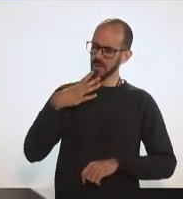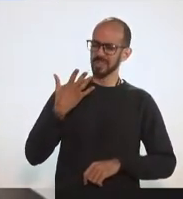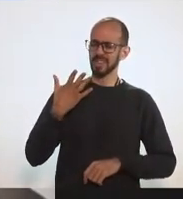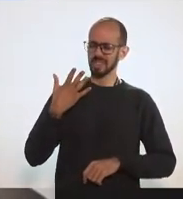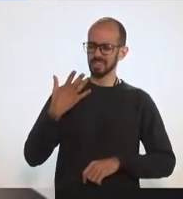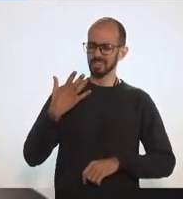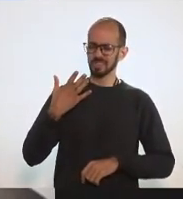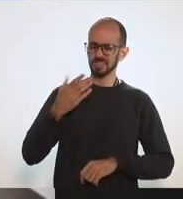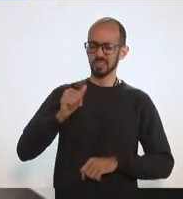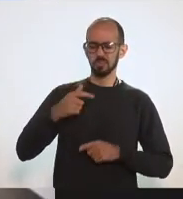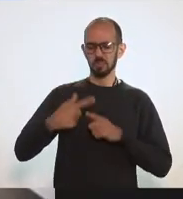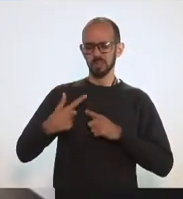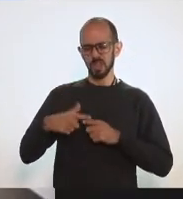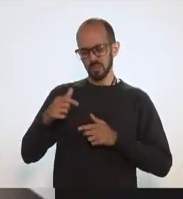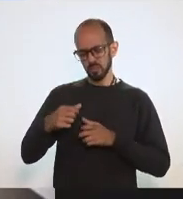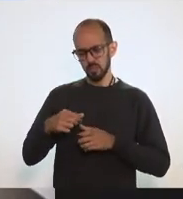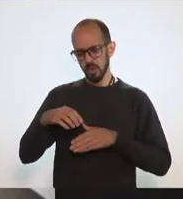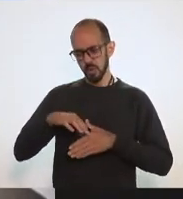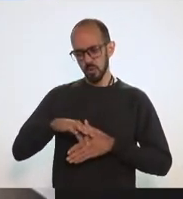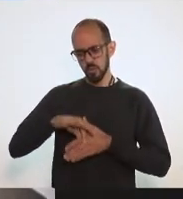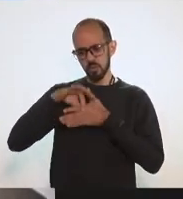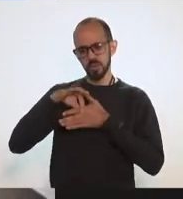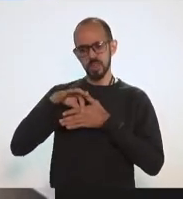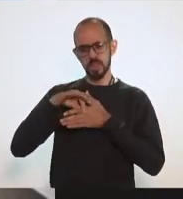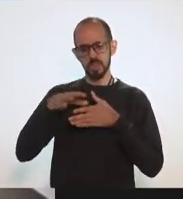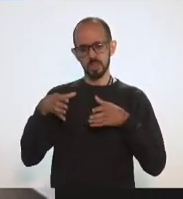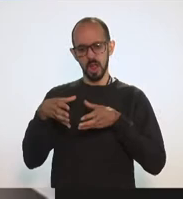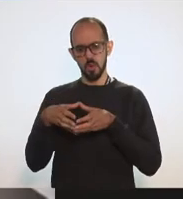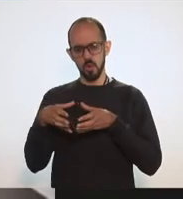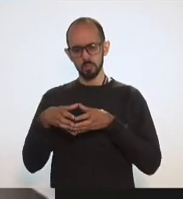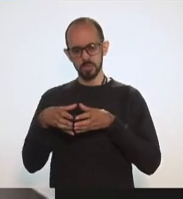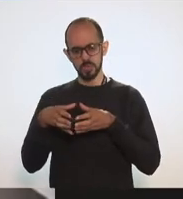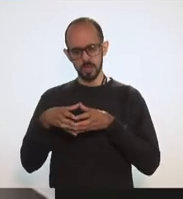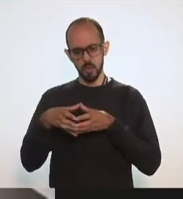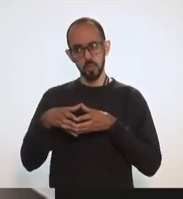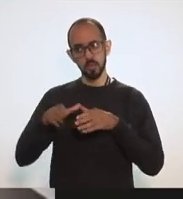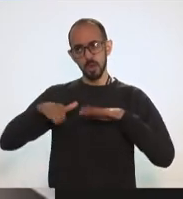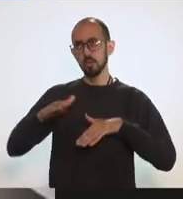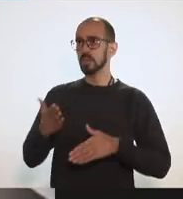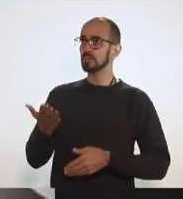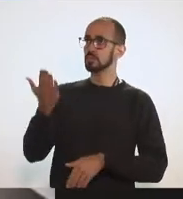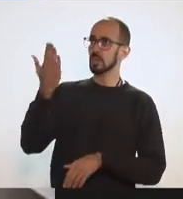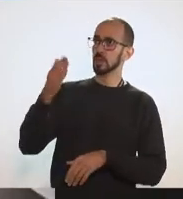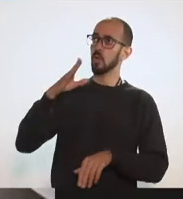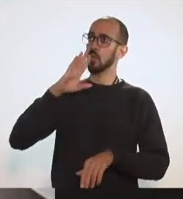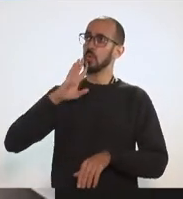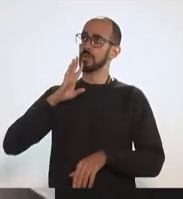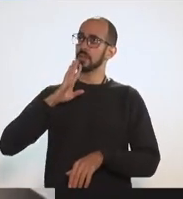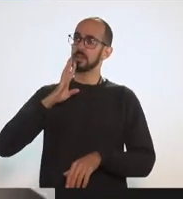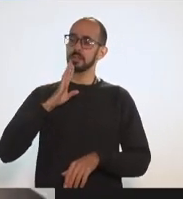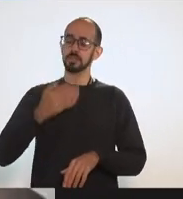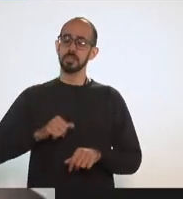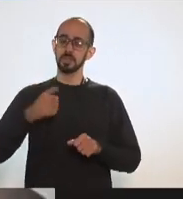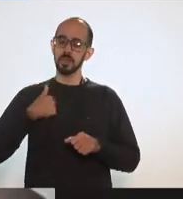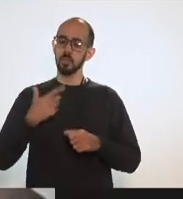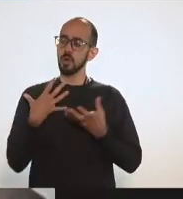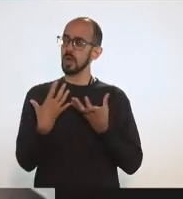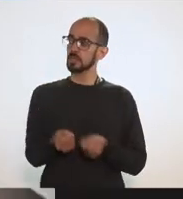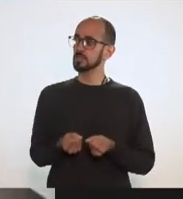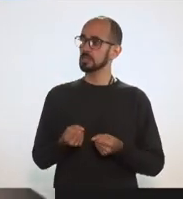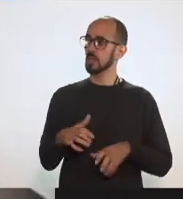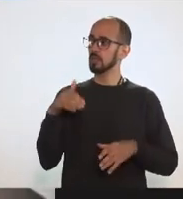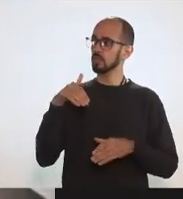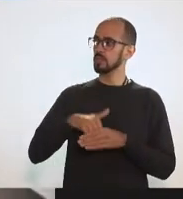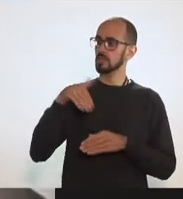o idealizador. Vossa Excelência talvez tenha o conhecimento para isso, e eu aceito que a gente coloque em votação